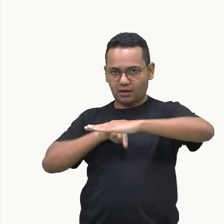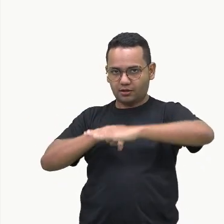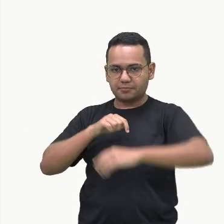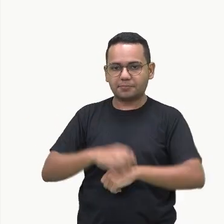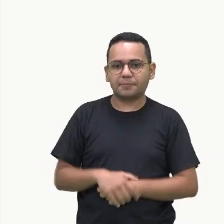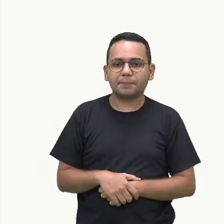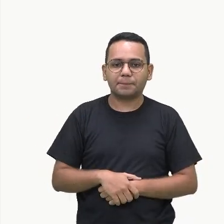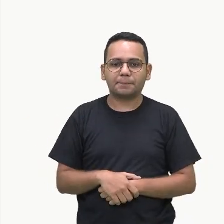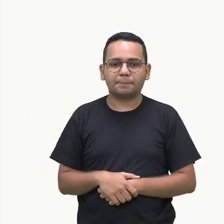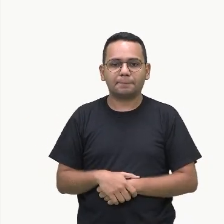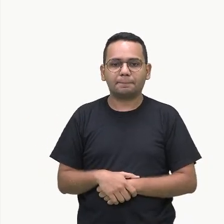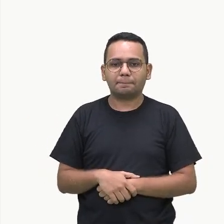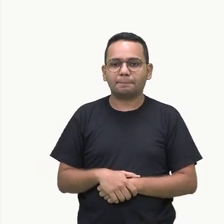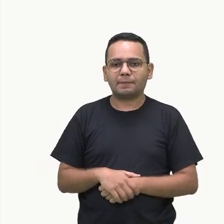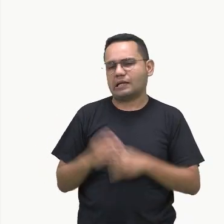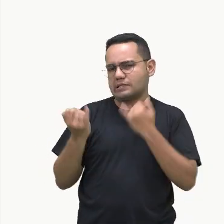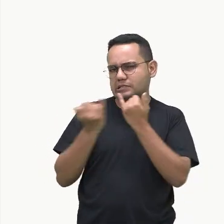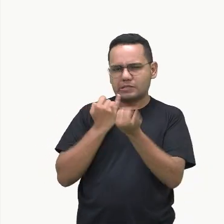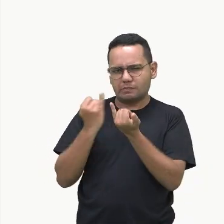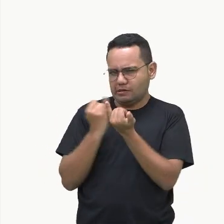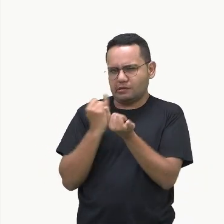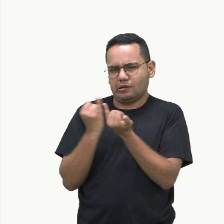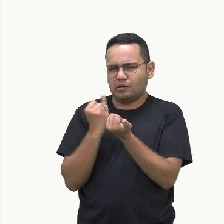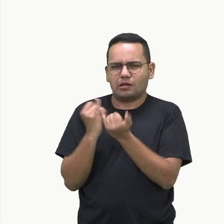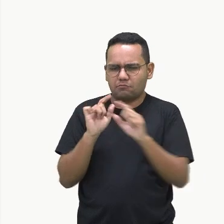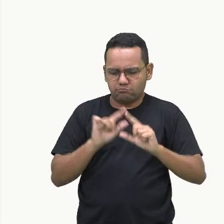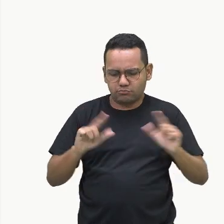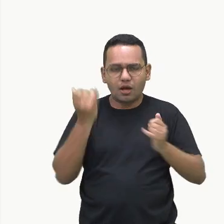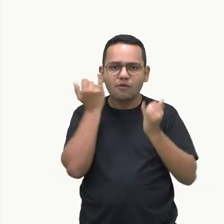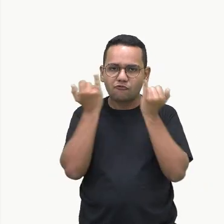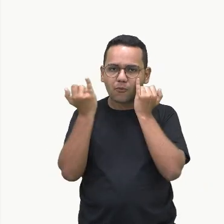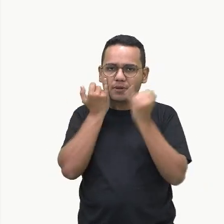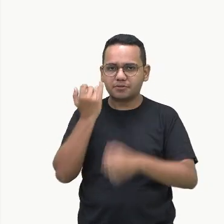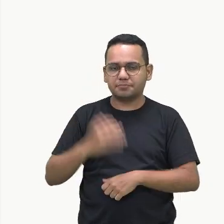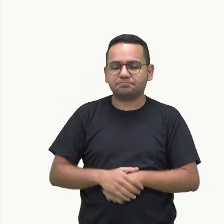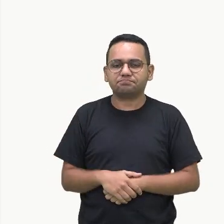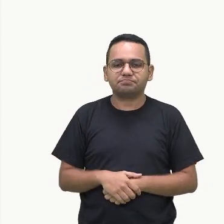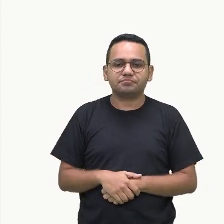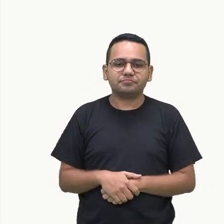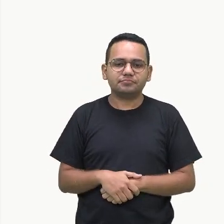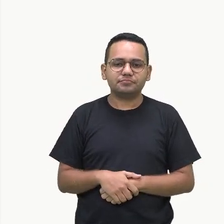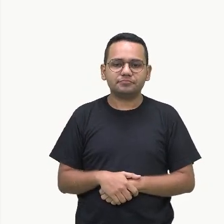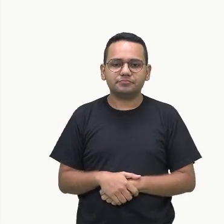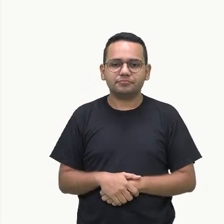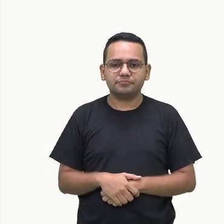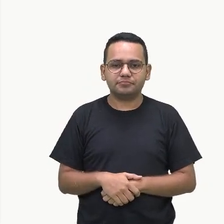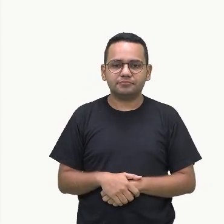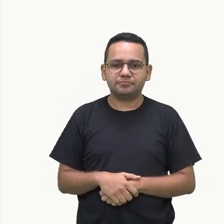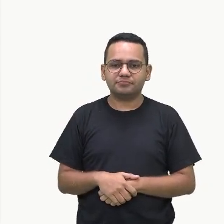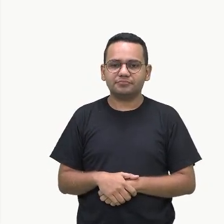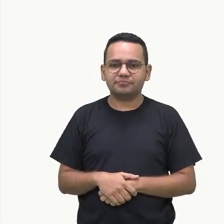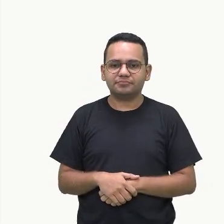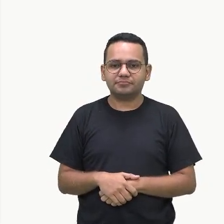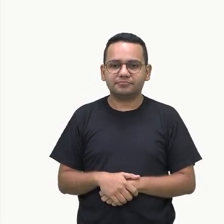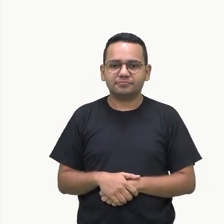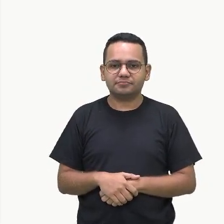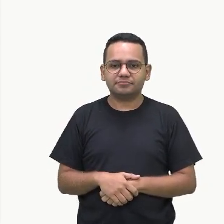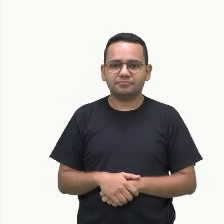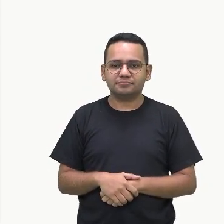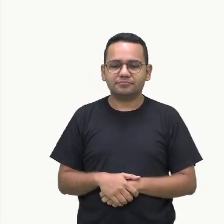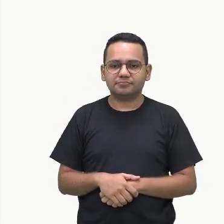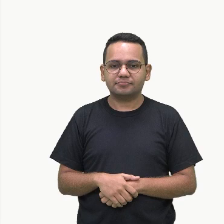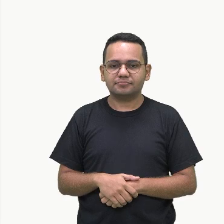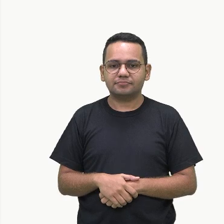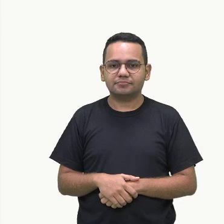de região externa, porque você percebe que essa região, esse espaço aqui, não